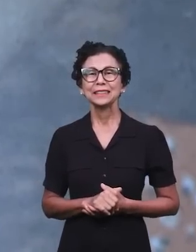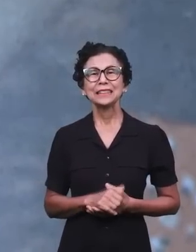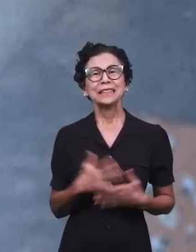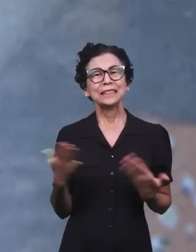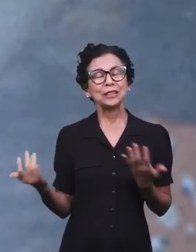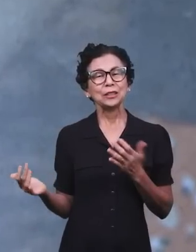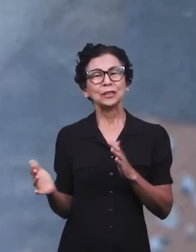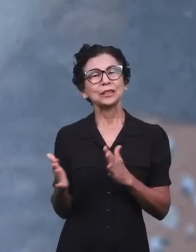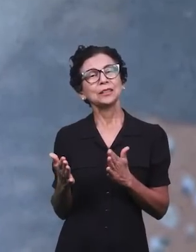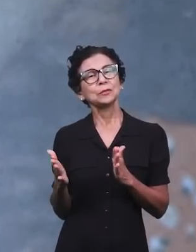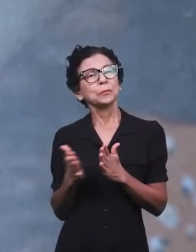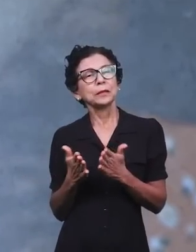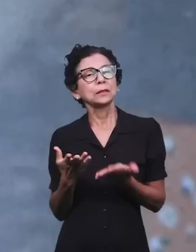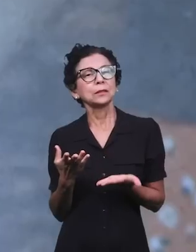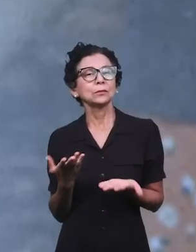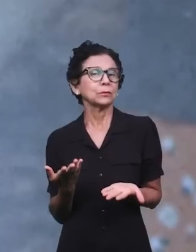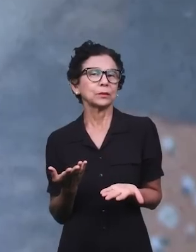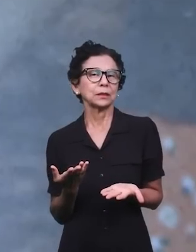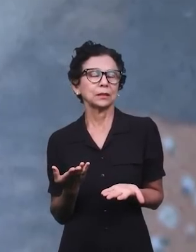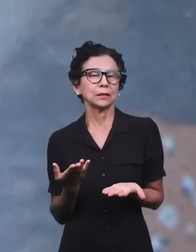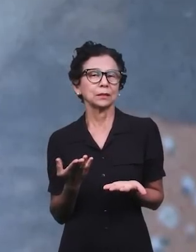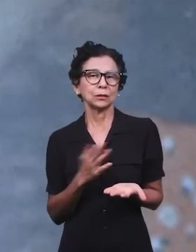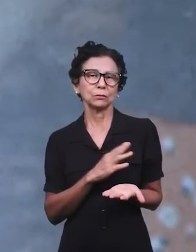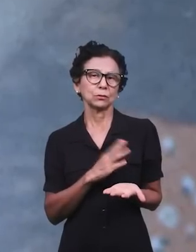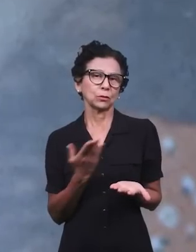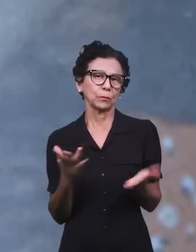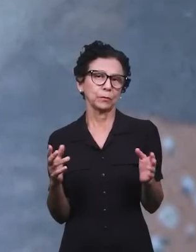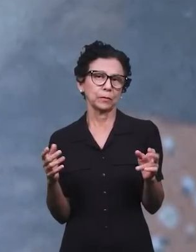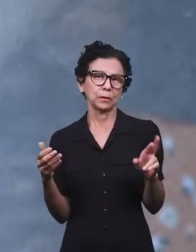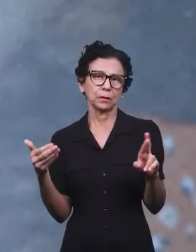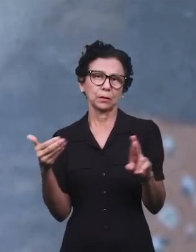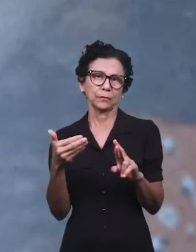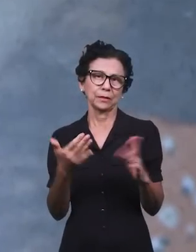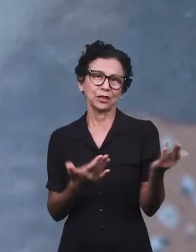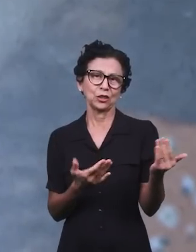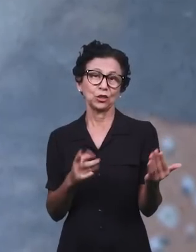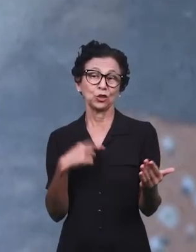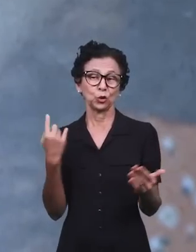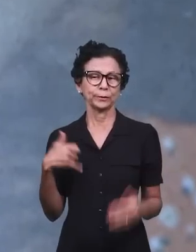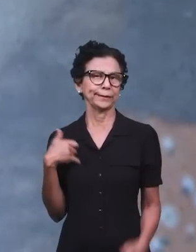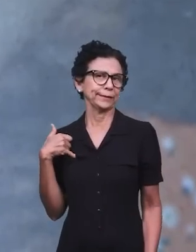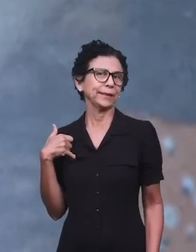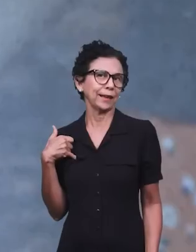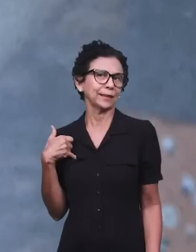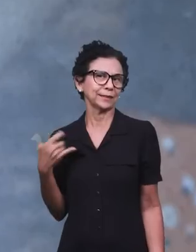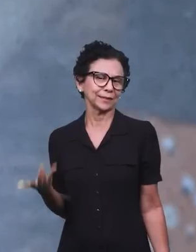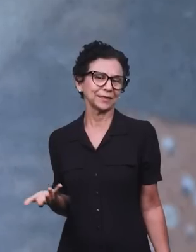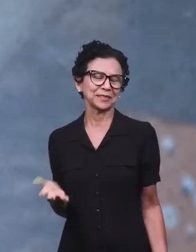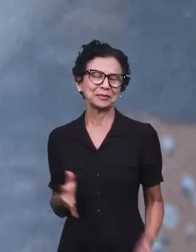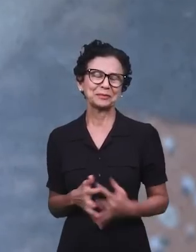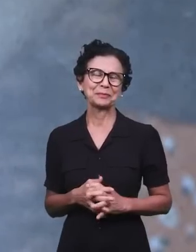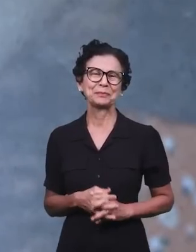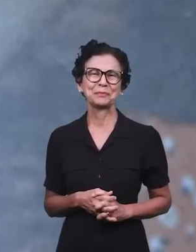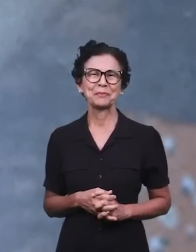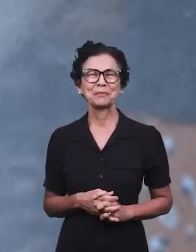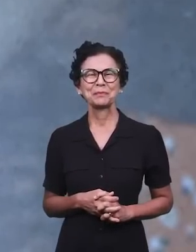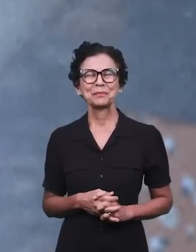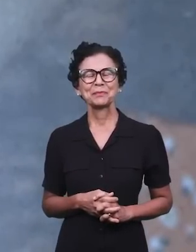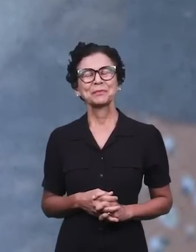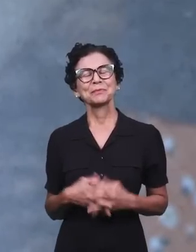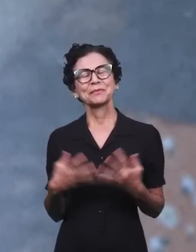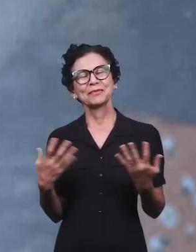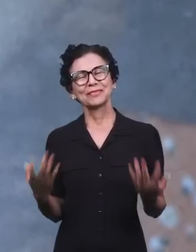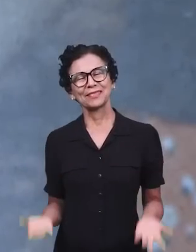você, jovem que nos acompanha, e aqui eu estou falando para jovens de todas as idades, né? A juventude está na cabeça aqui. Então, para você que nos acompanha, são